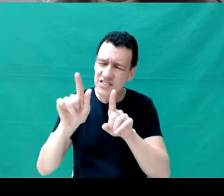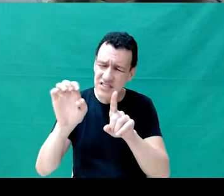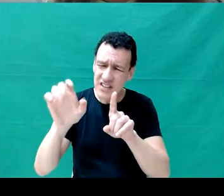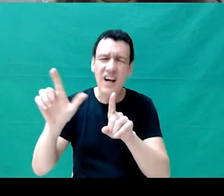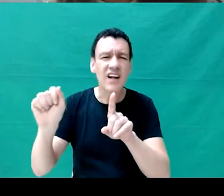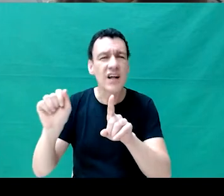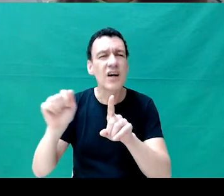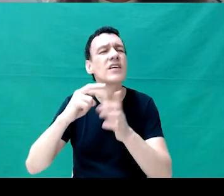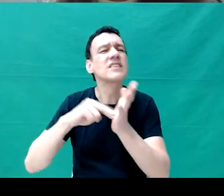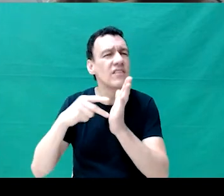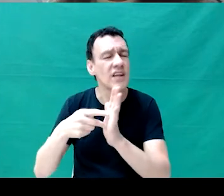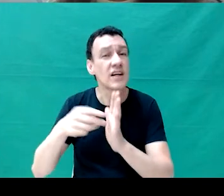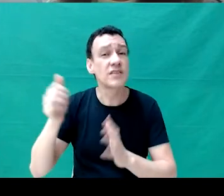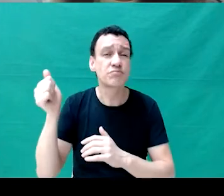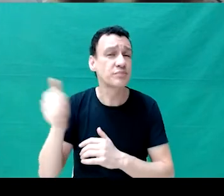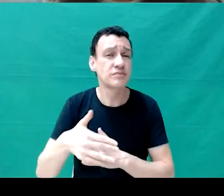sem valor,